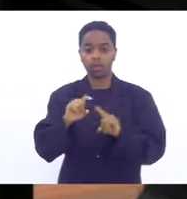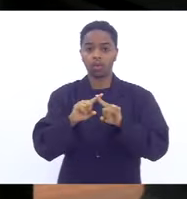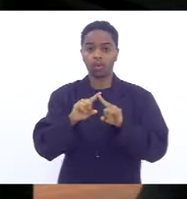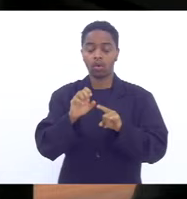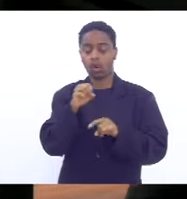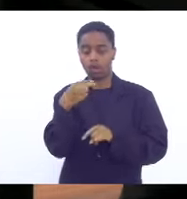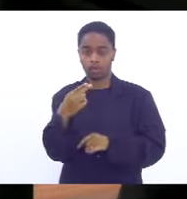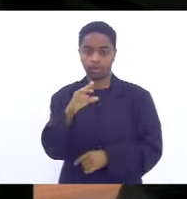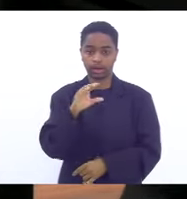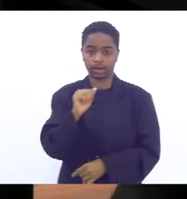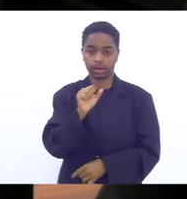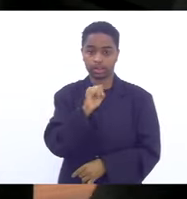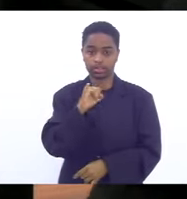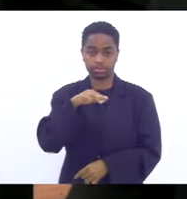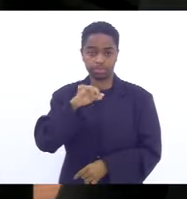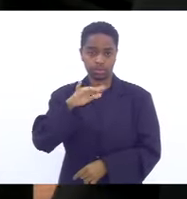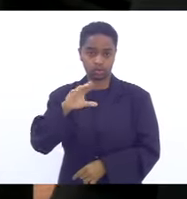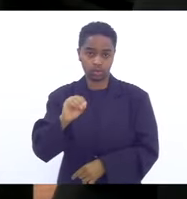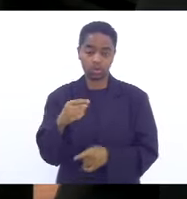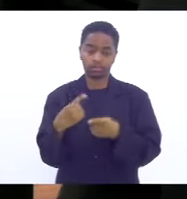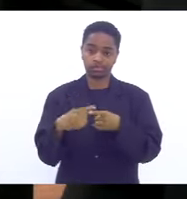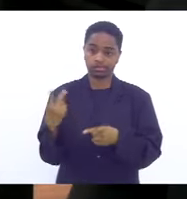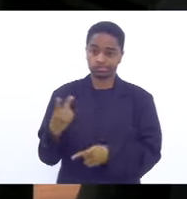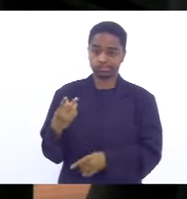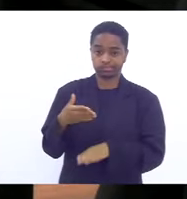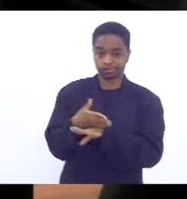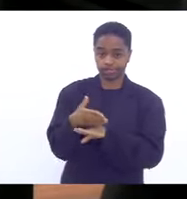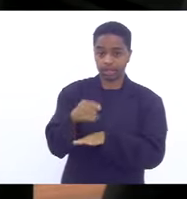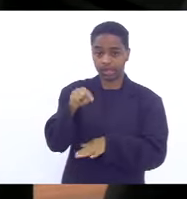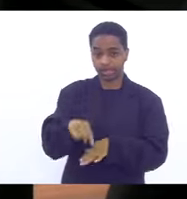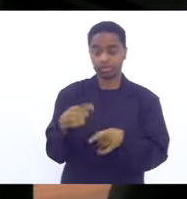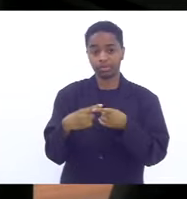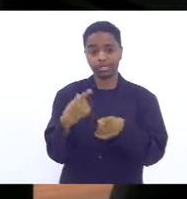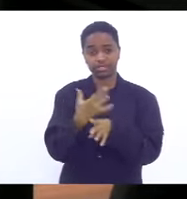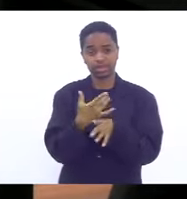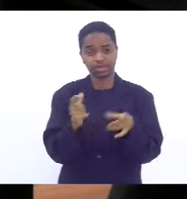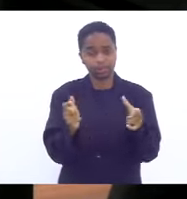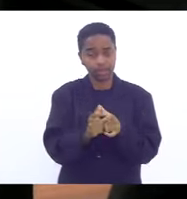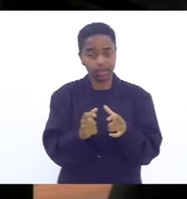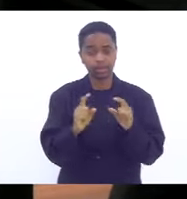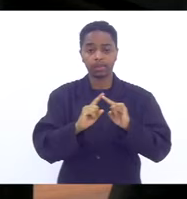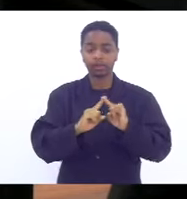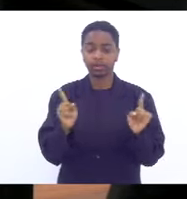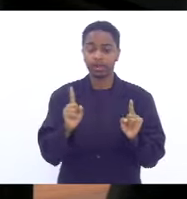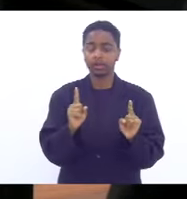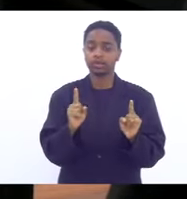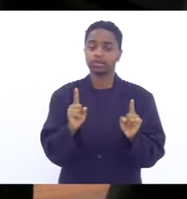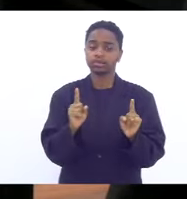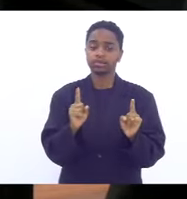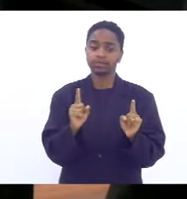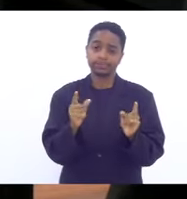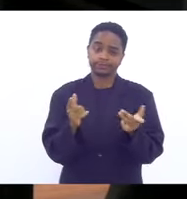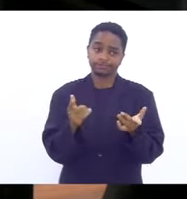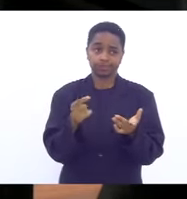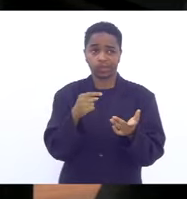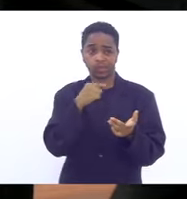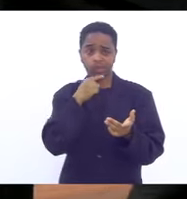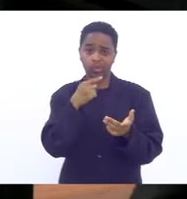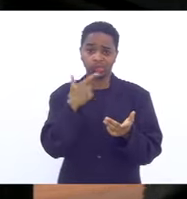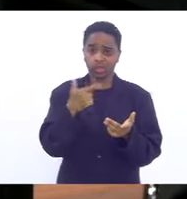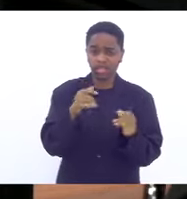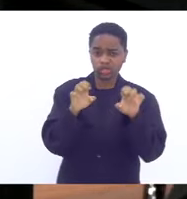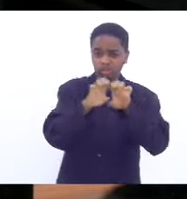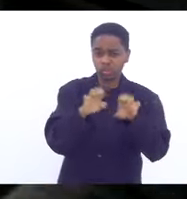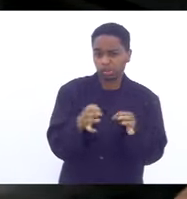né, em homenagem à nossa presença aqui, por menor que seja o nosso município, que a gente, e mesmo que a gente não tenha muita condição, né, a gente não tem estrutura